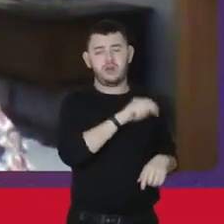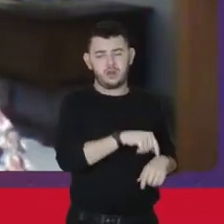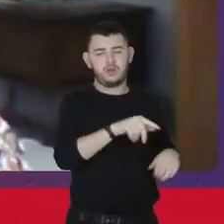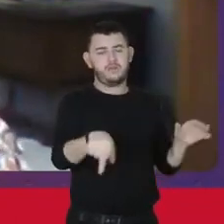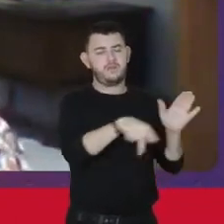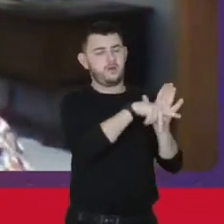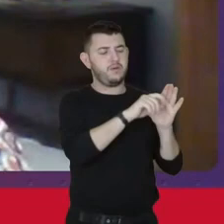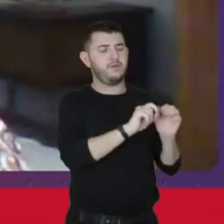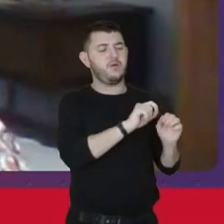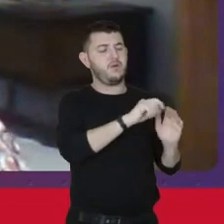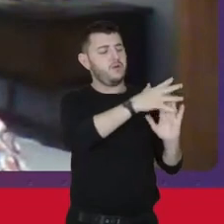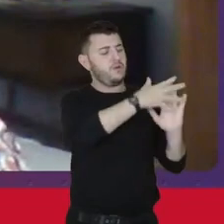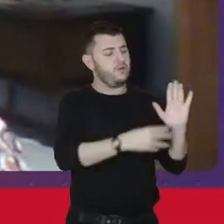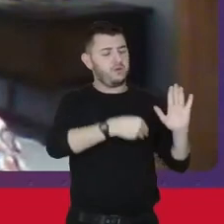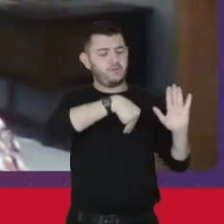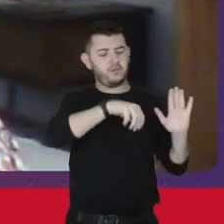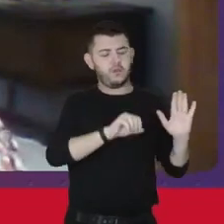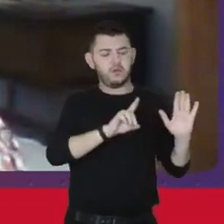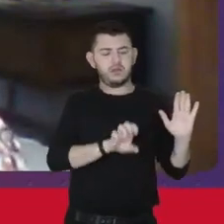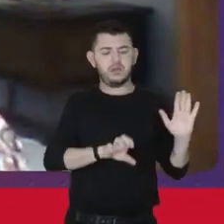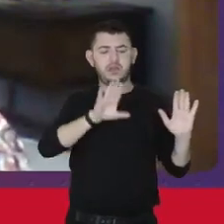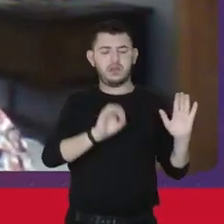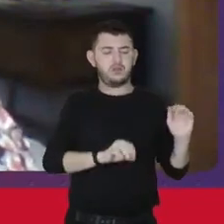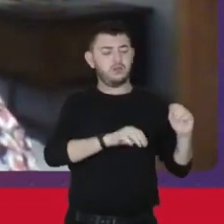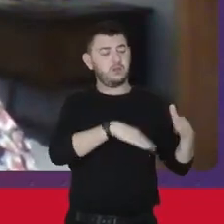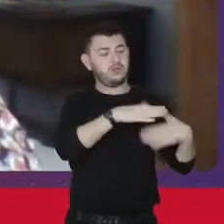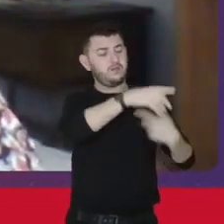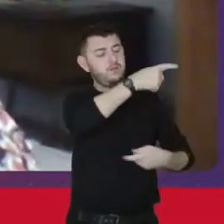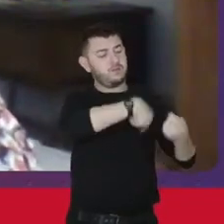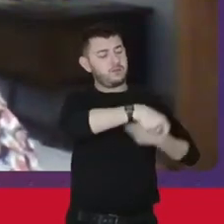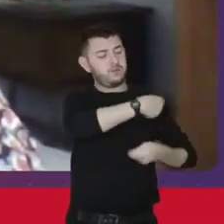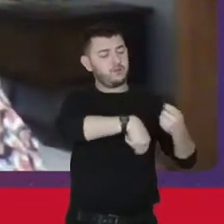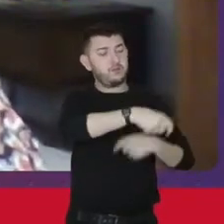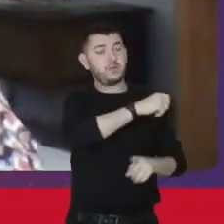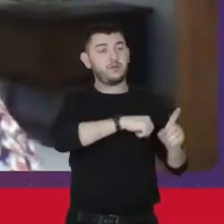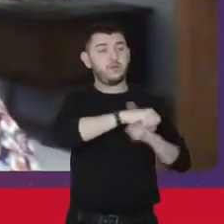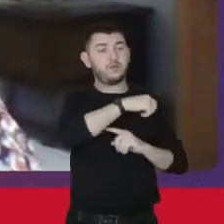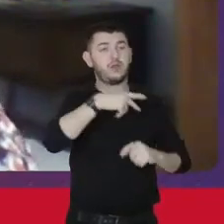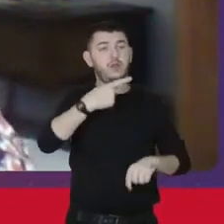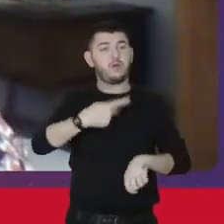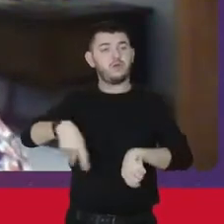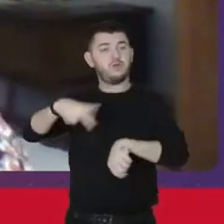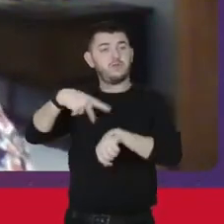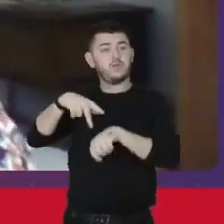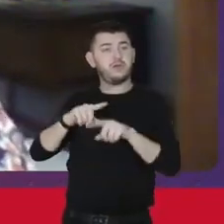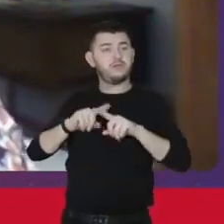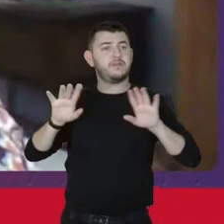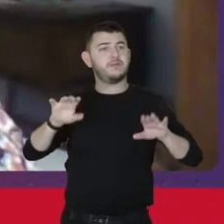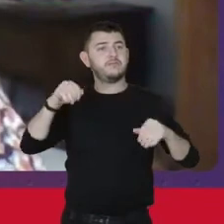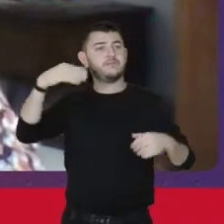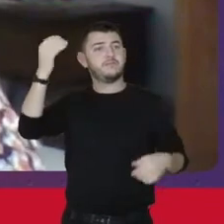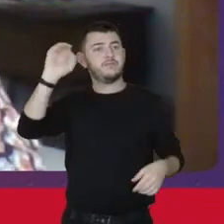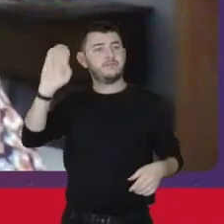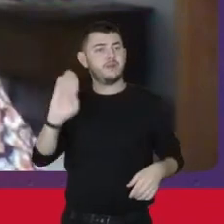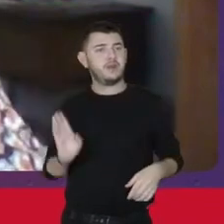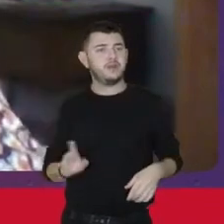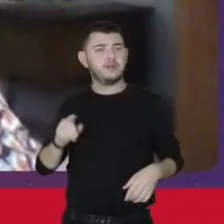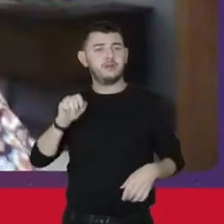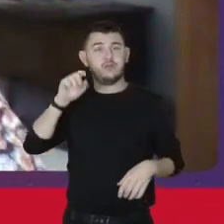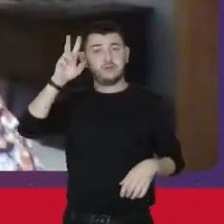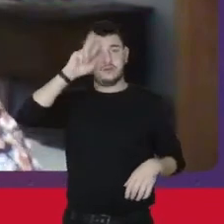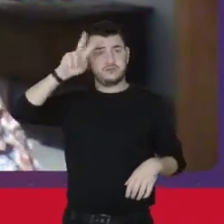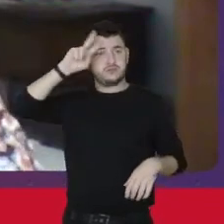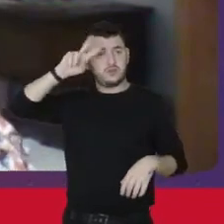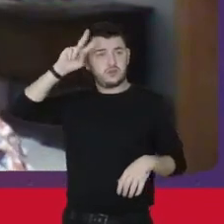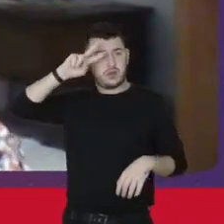decorrentes do modelo de desenvolvimento econômico e social do nosso país. O Brasil, historicamente,